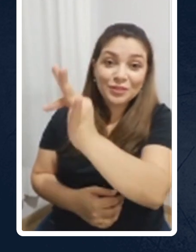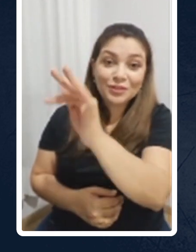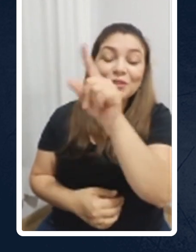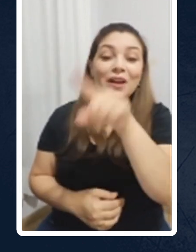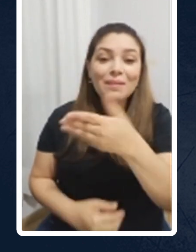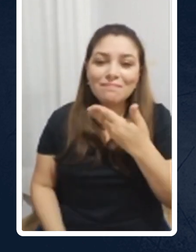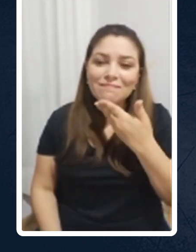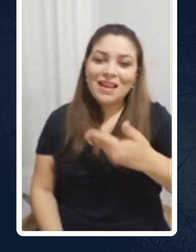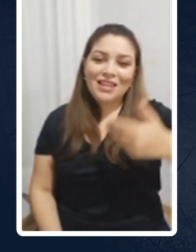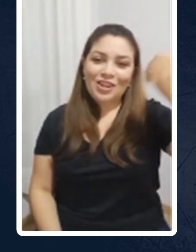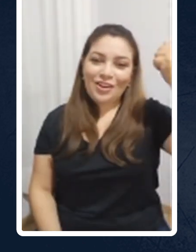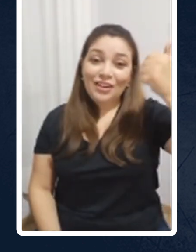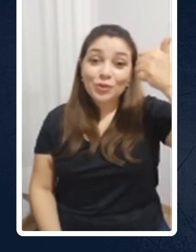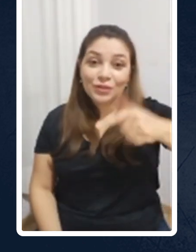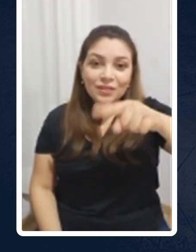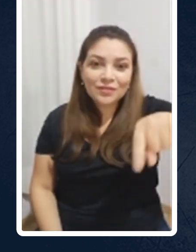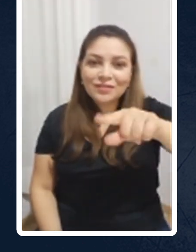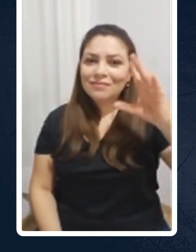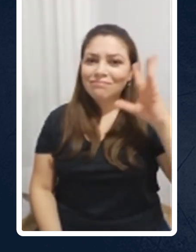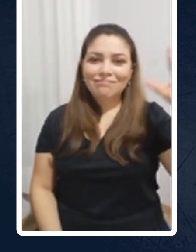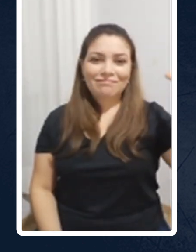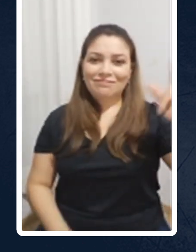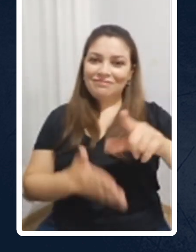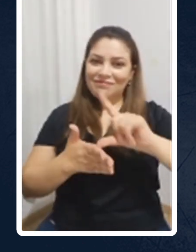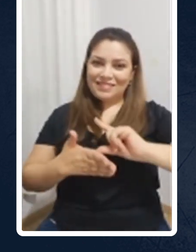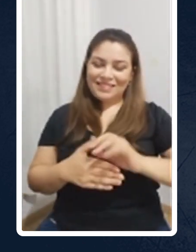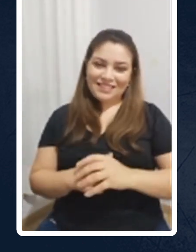sido projetado. Boa noite.